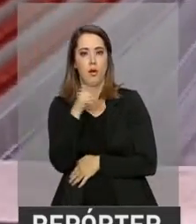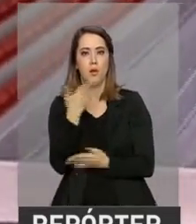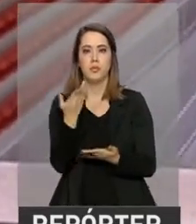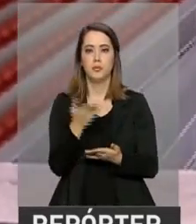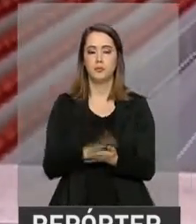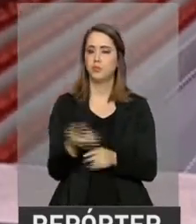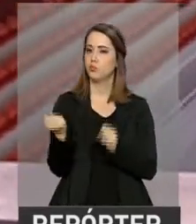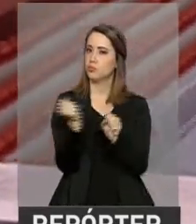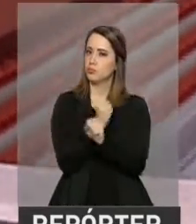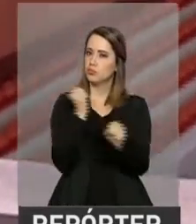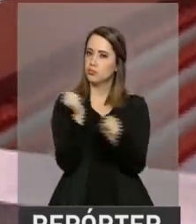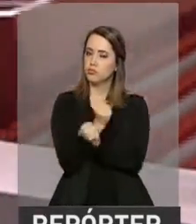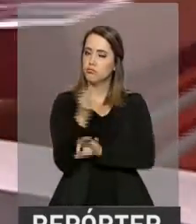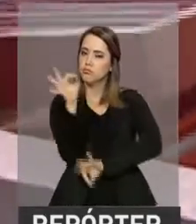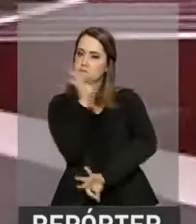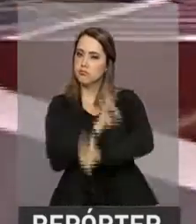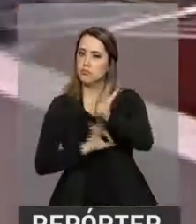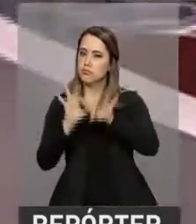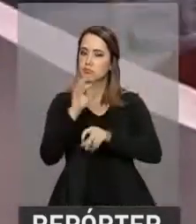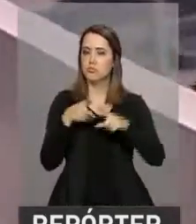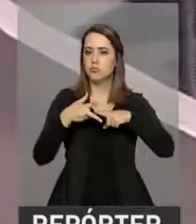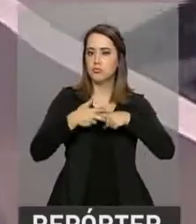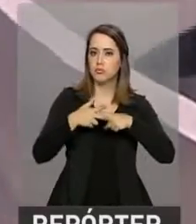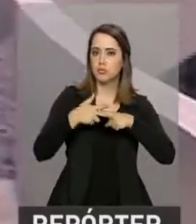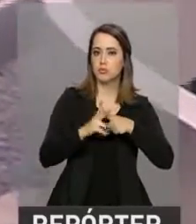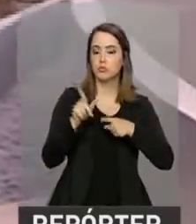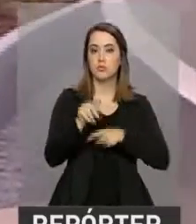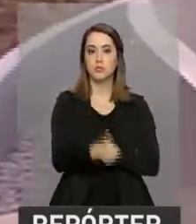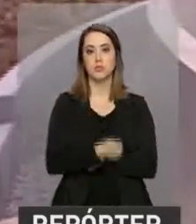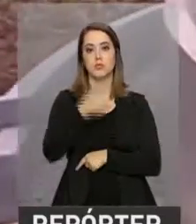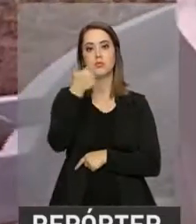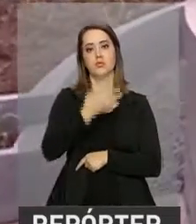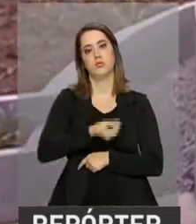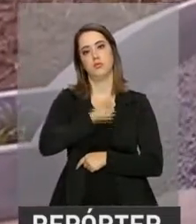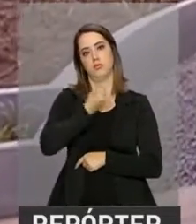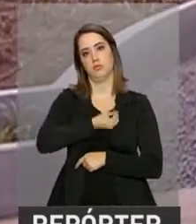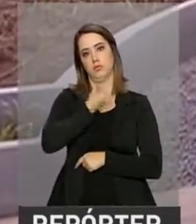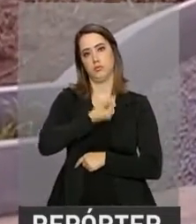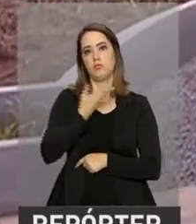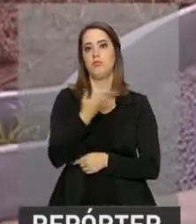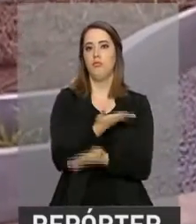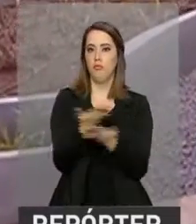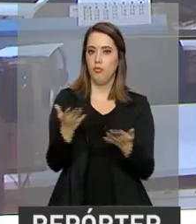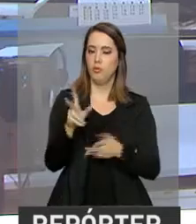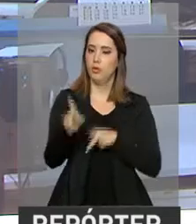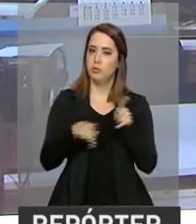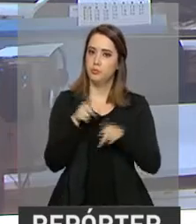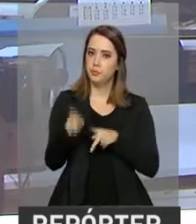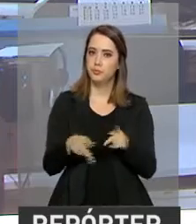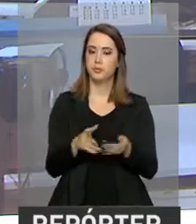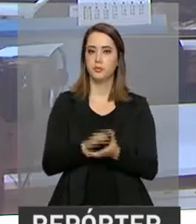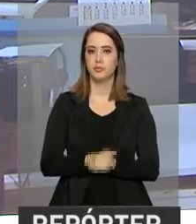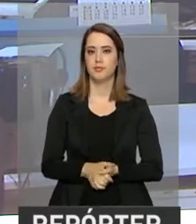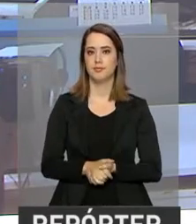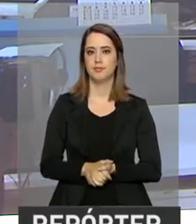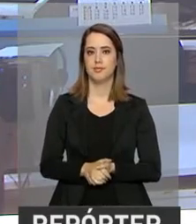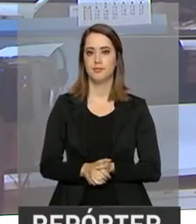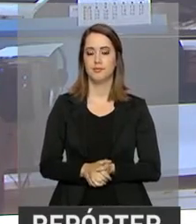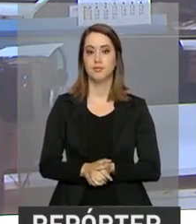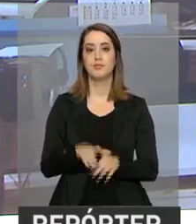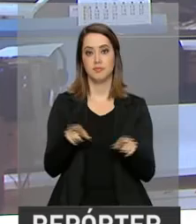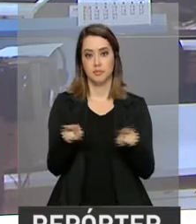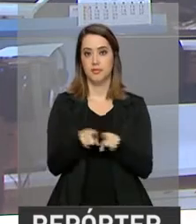adaptações e estruturas que devem trazer mais qualidade de vida para toda a população e ainda falando de